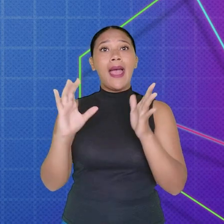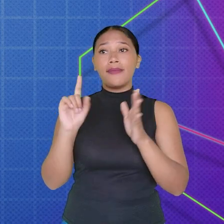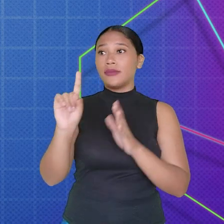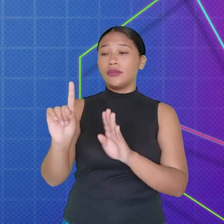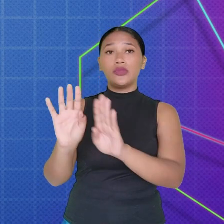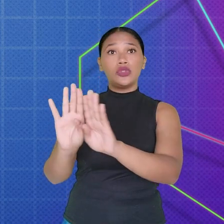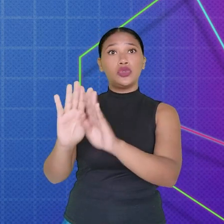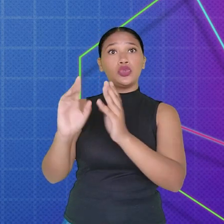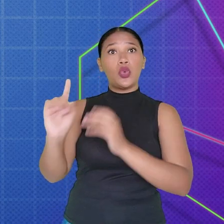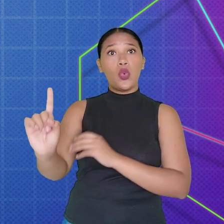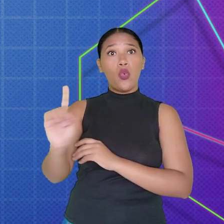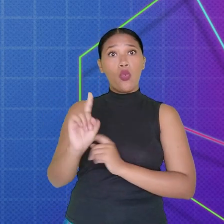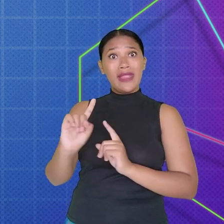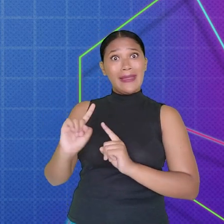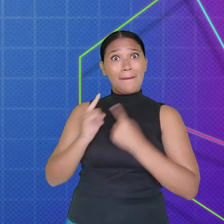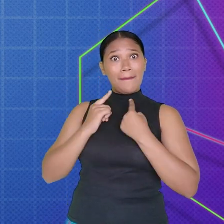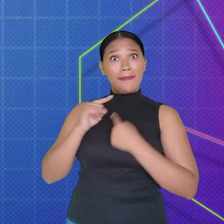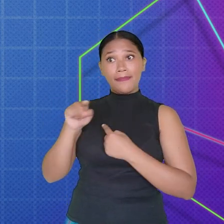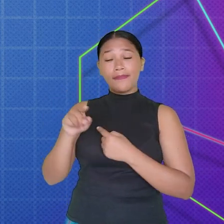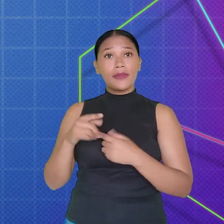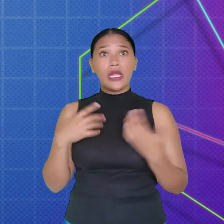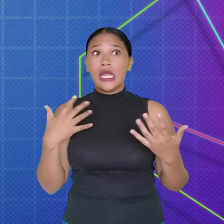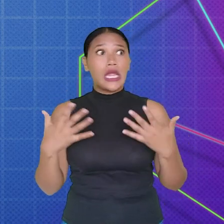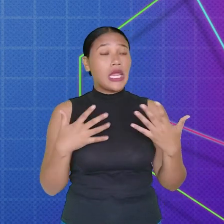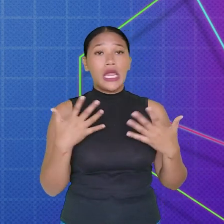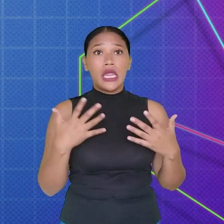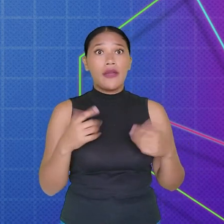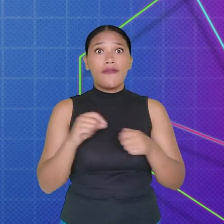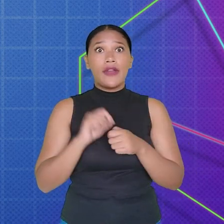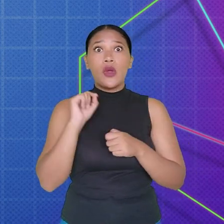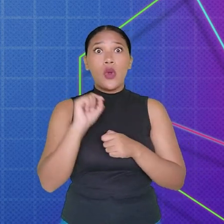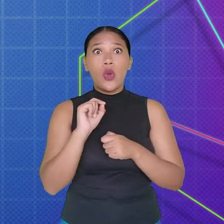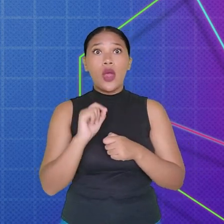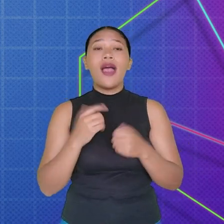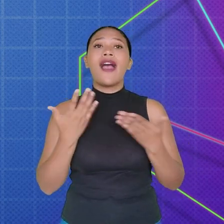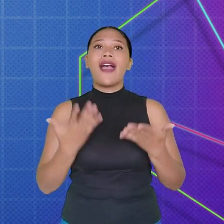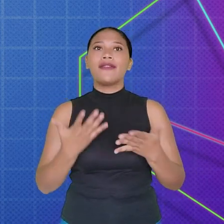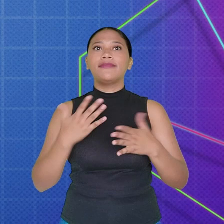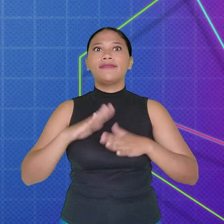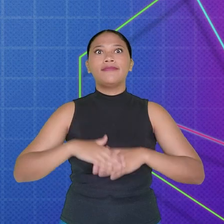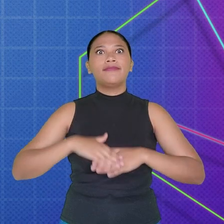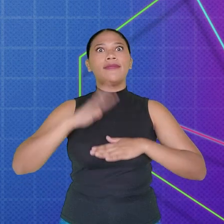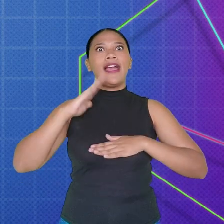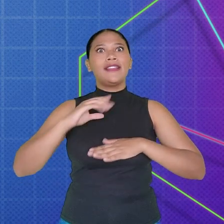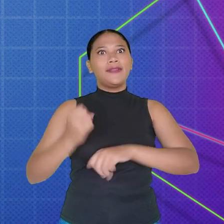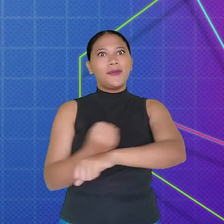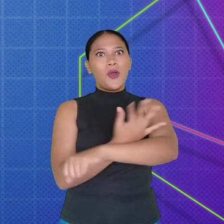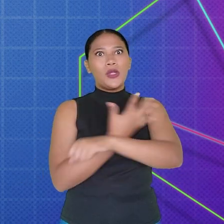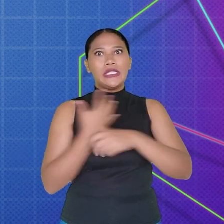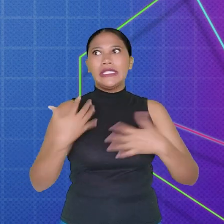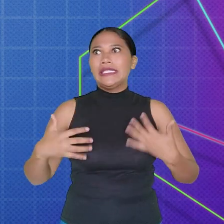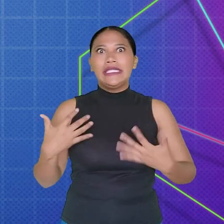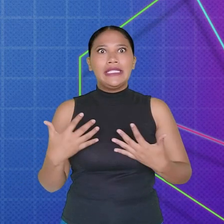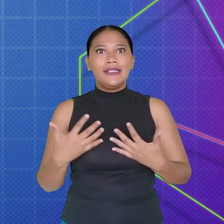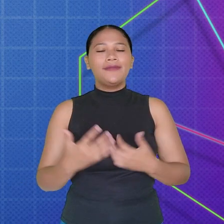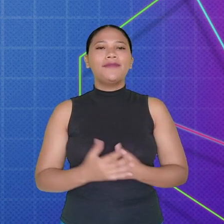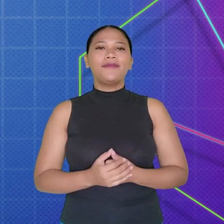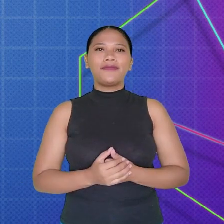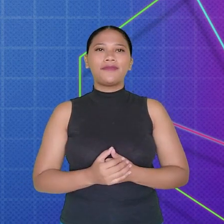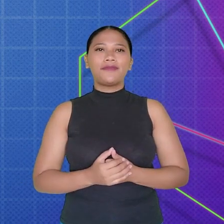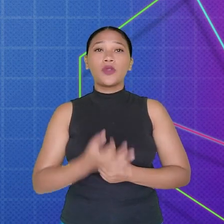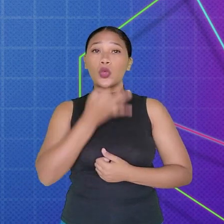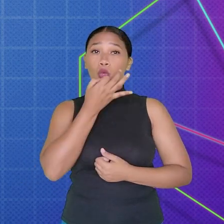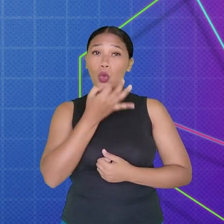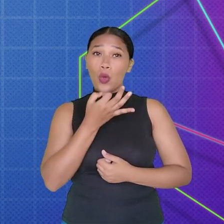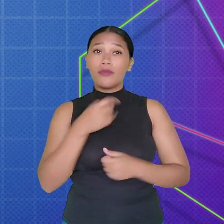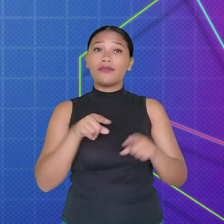inimigo. Isso pode adicionar uma camada de imprevisibilidade ao jogo, tornando assim ele mais emocionante. O evento de som